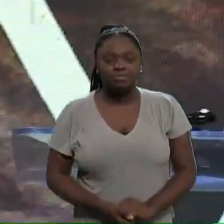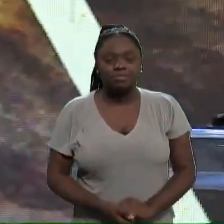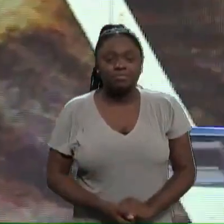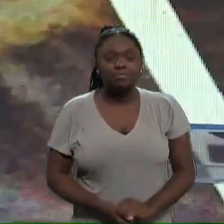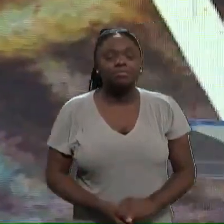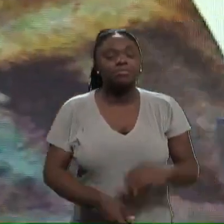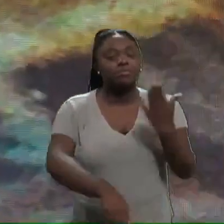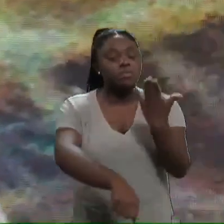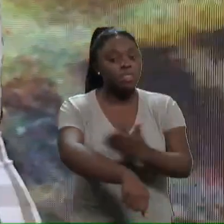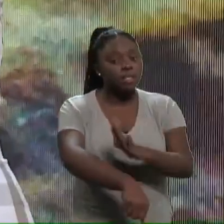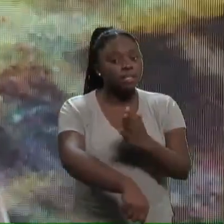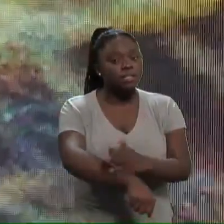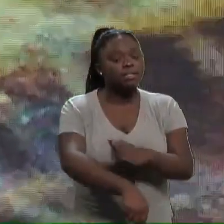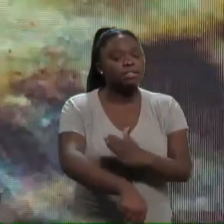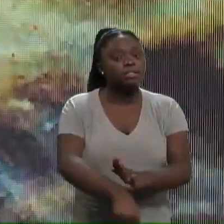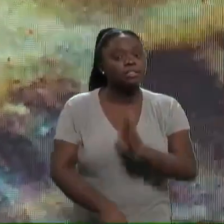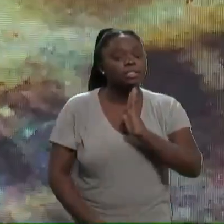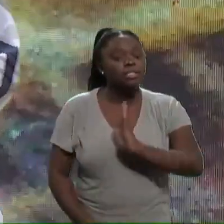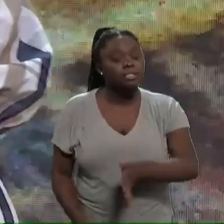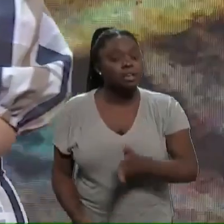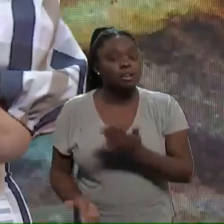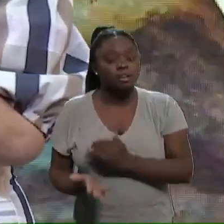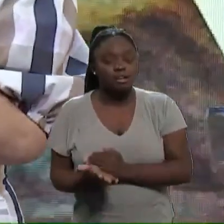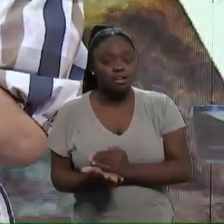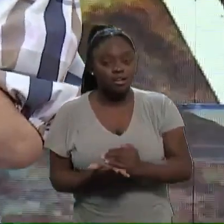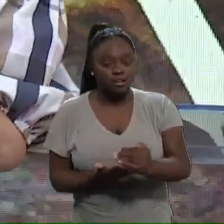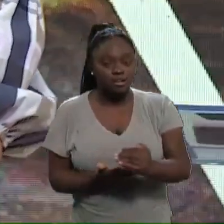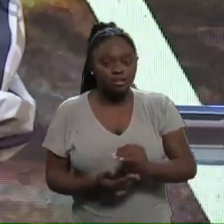O treinamento já começou.